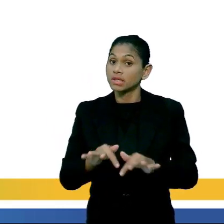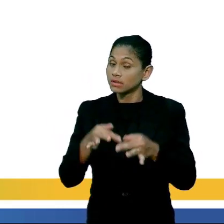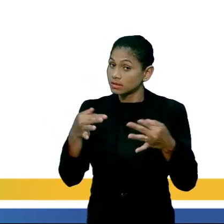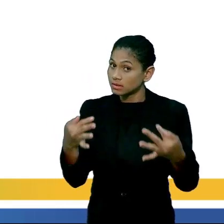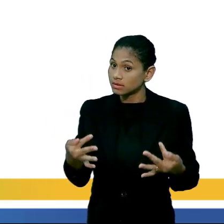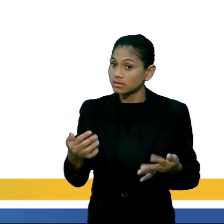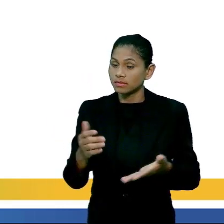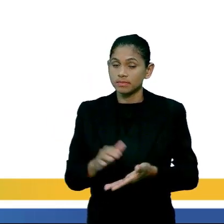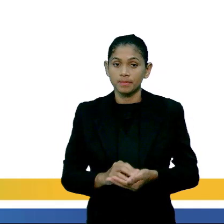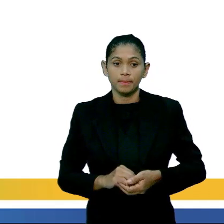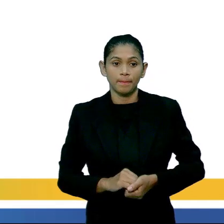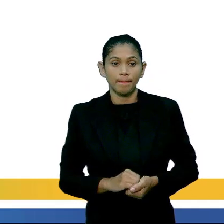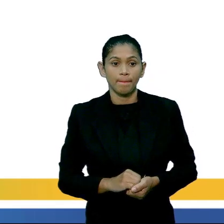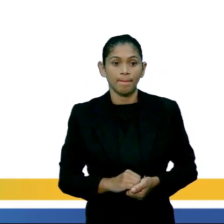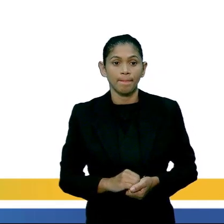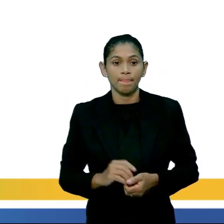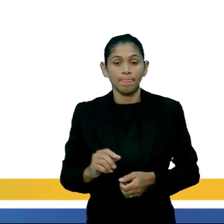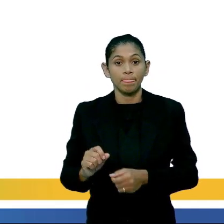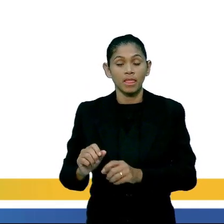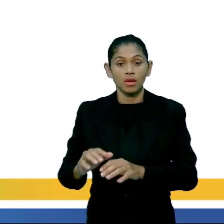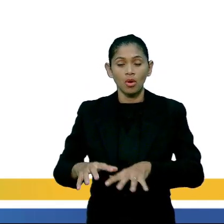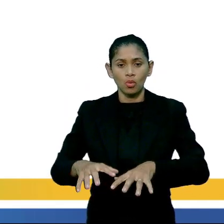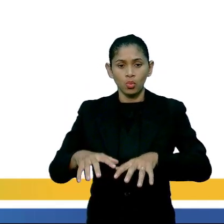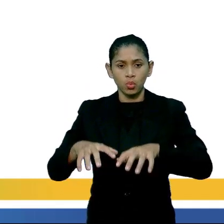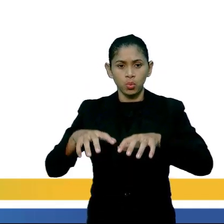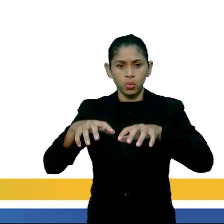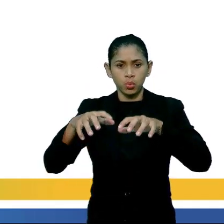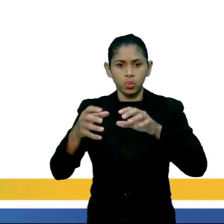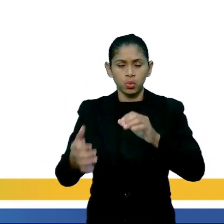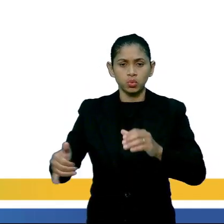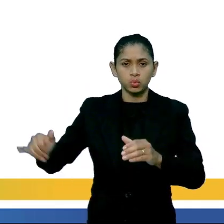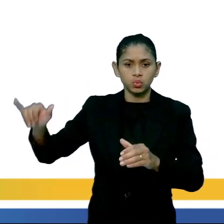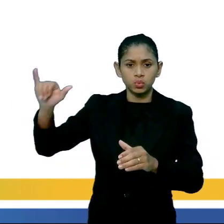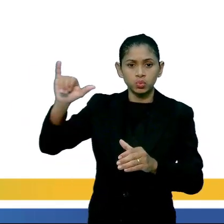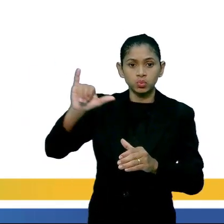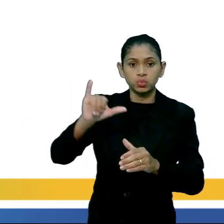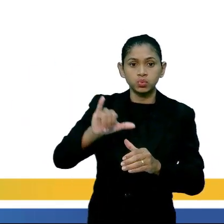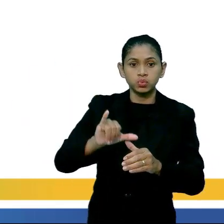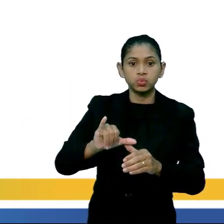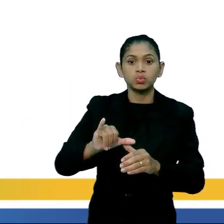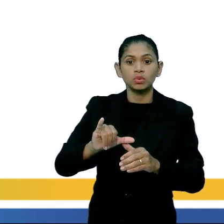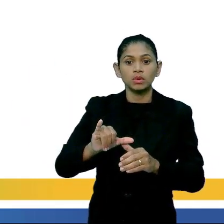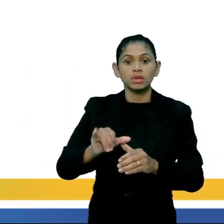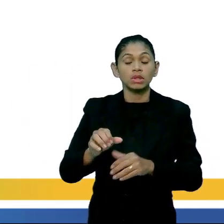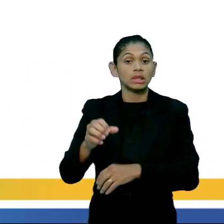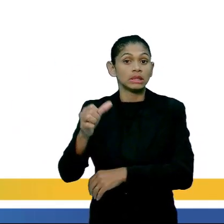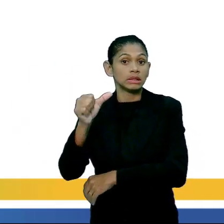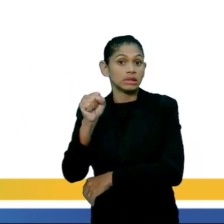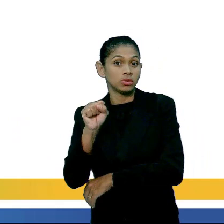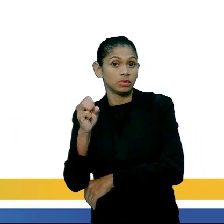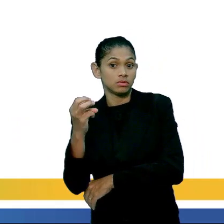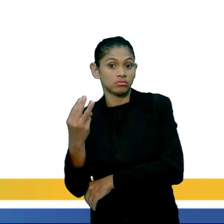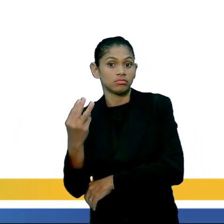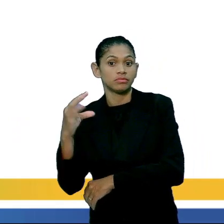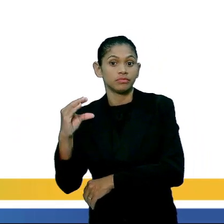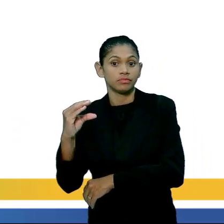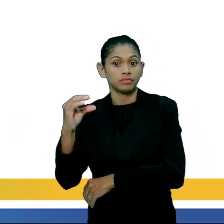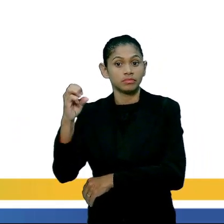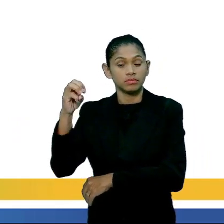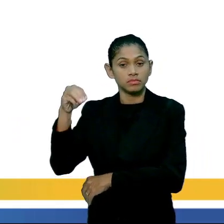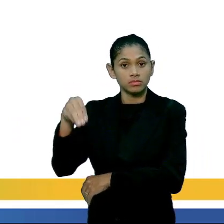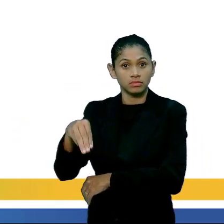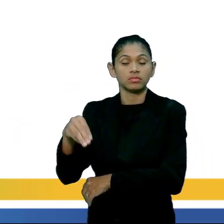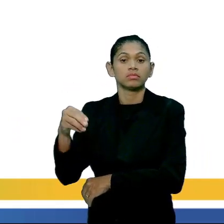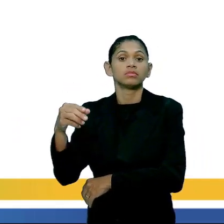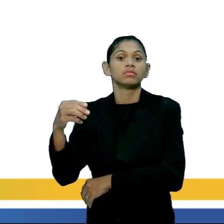vamos lá. O volume a ser adicionado é de 84 centímetros cúbicos. Ou seja,